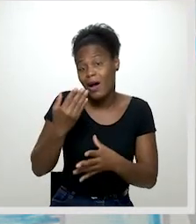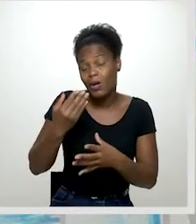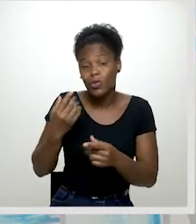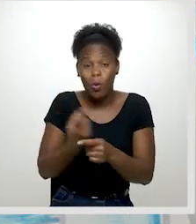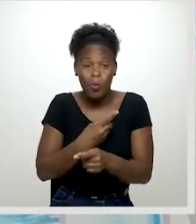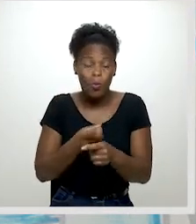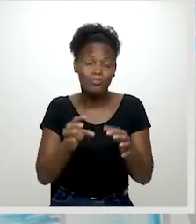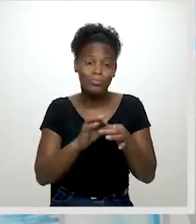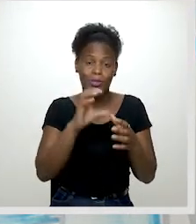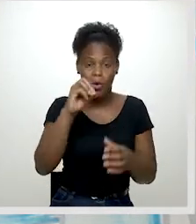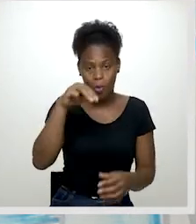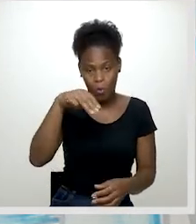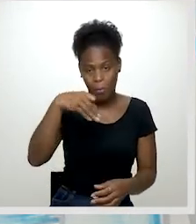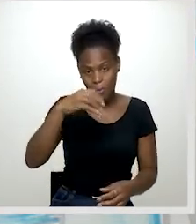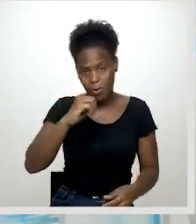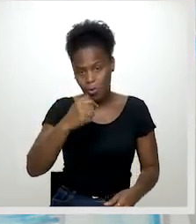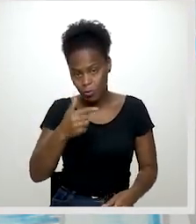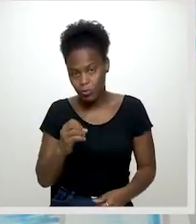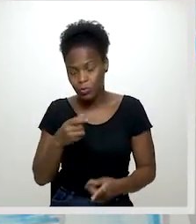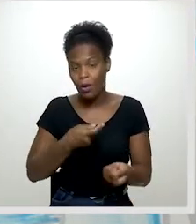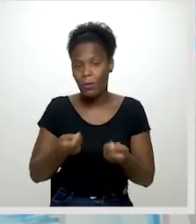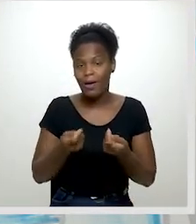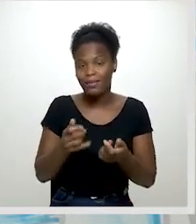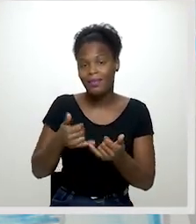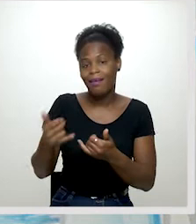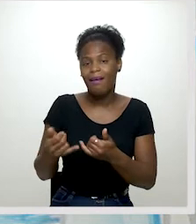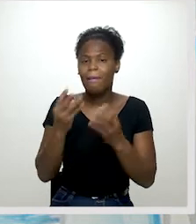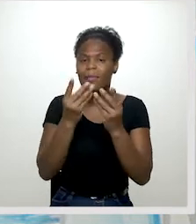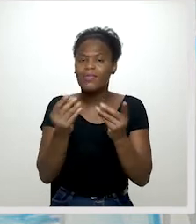orgânicos a partir da matéria inorgânica.